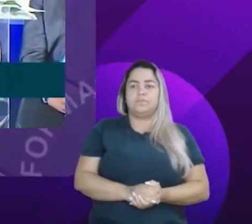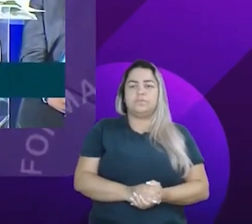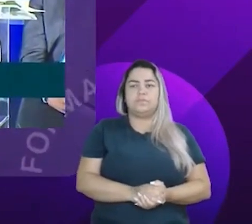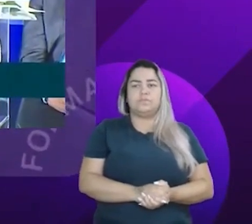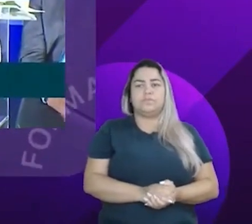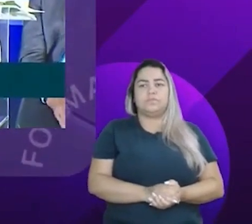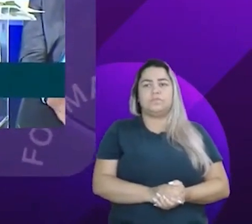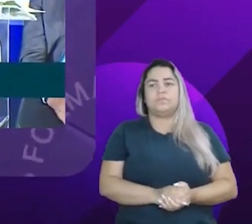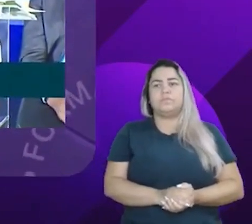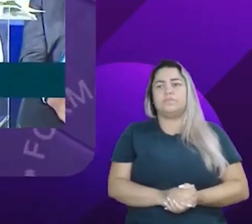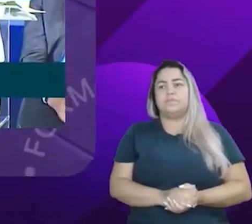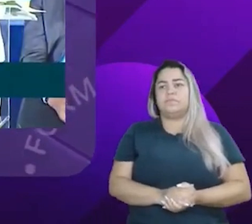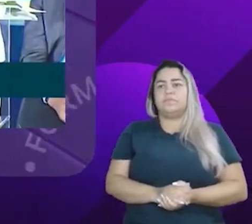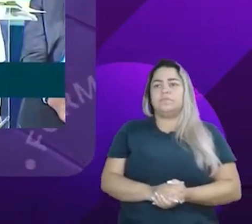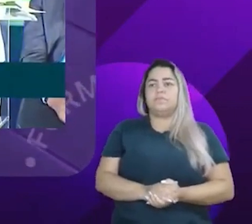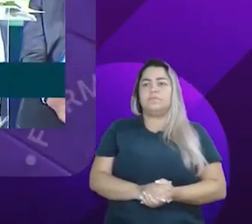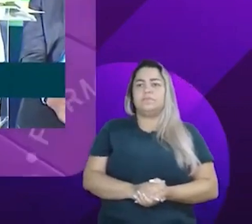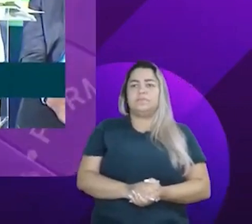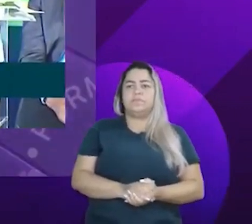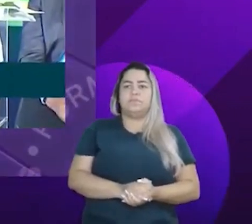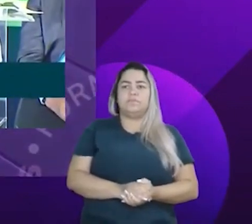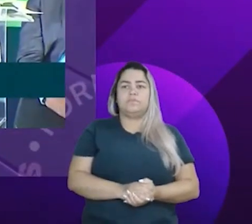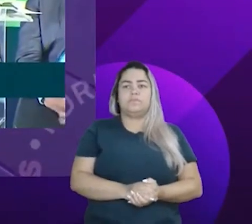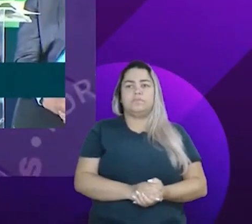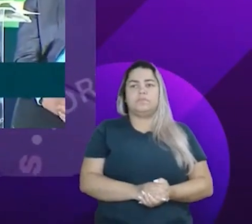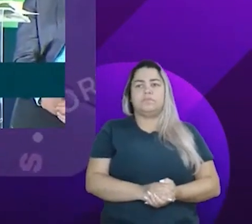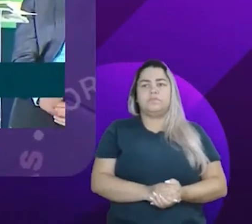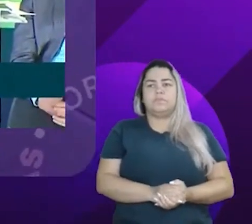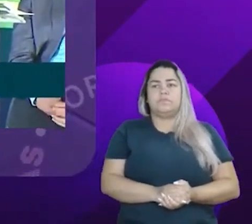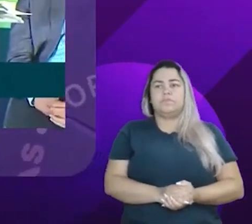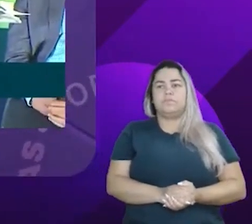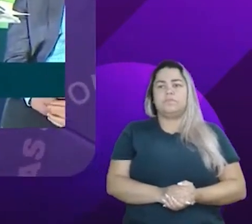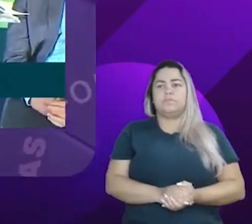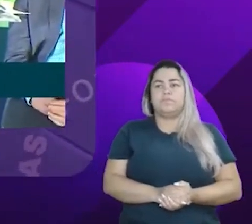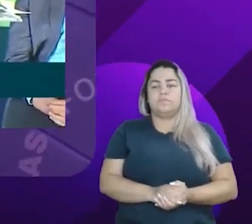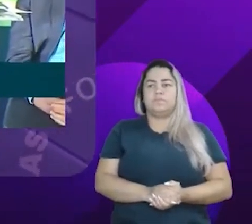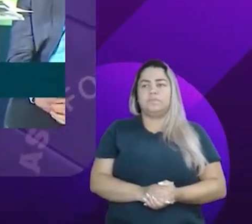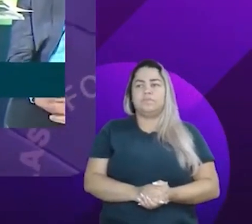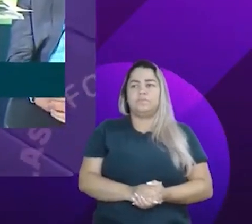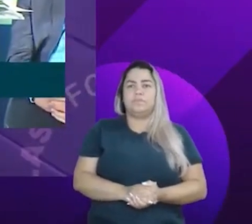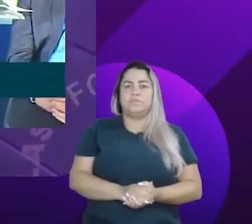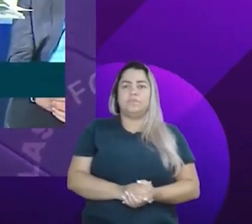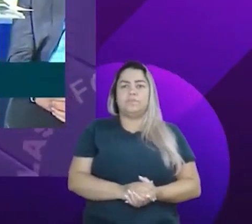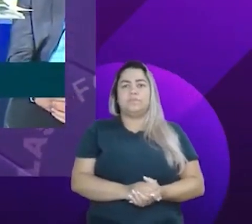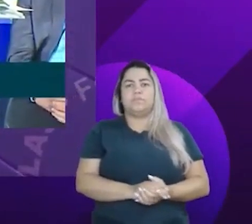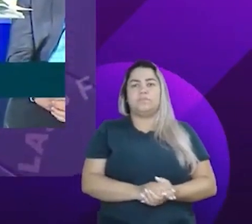Tentaram nos matar mais uma vez, mas, como sabemos, o que não nos mata nos deixa mais